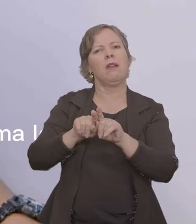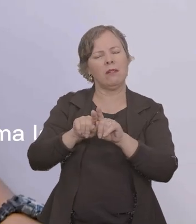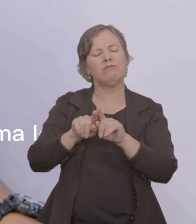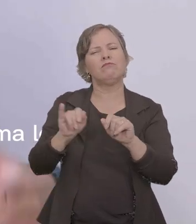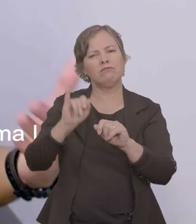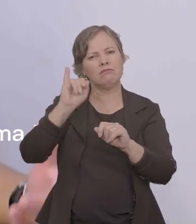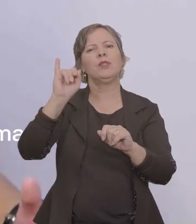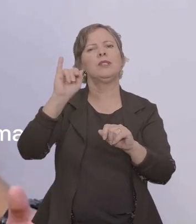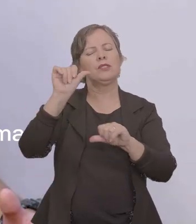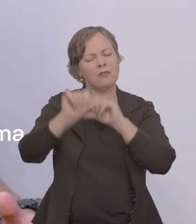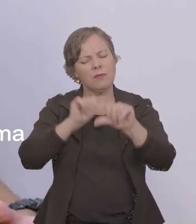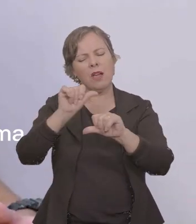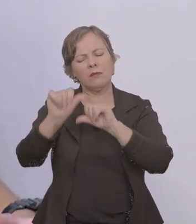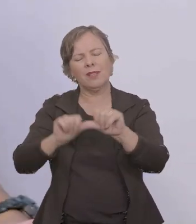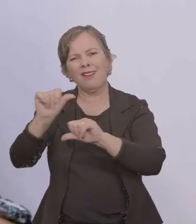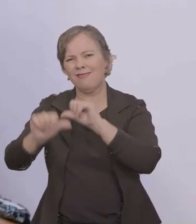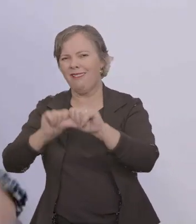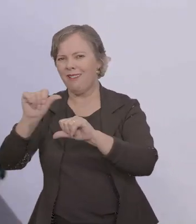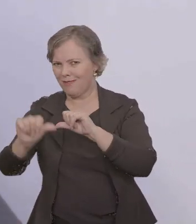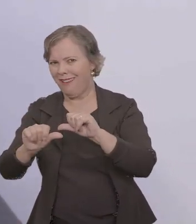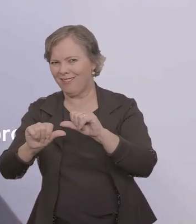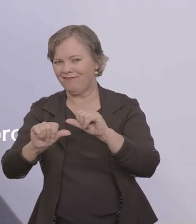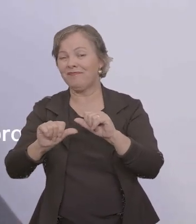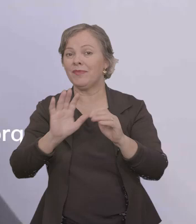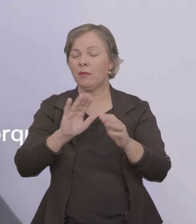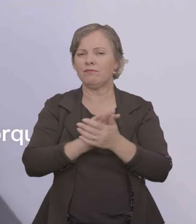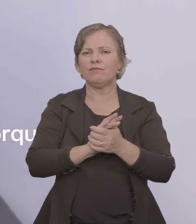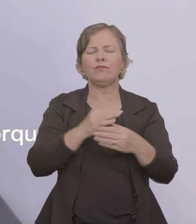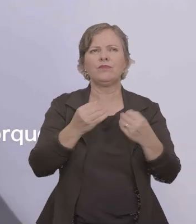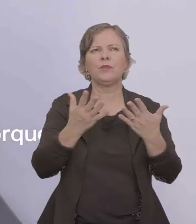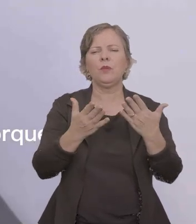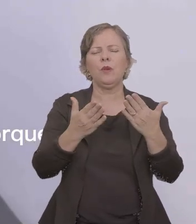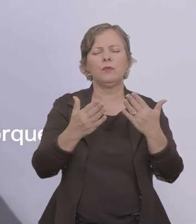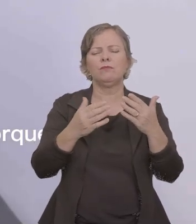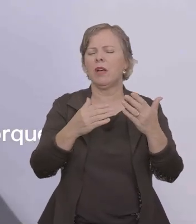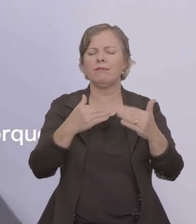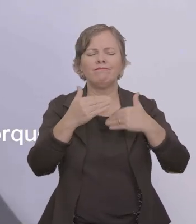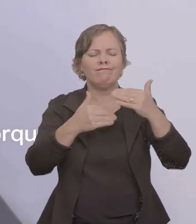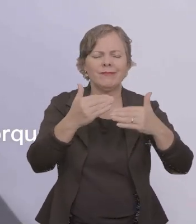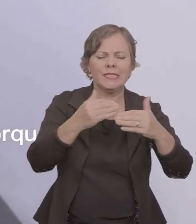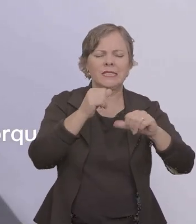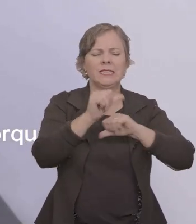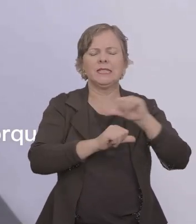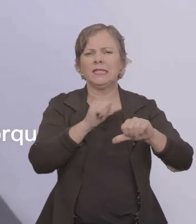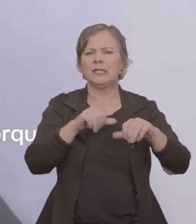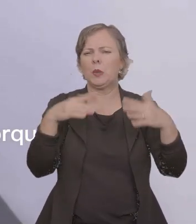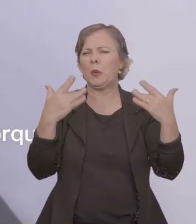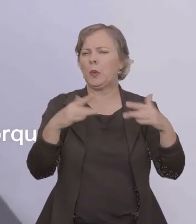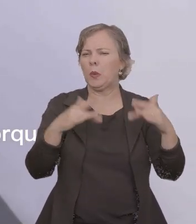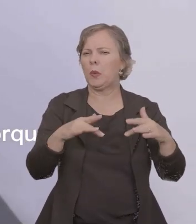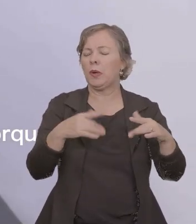caminhada aí, né? A mudança ela vai ser constante. Então, os processos de mudança, muitas das vezes, eles são dolorosos porque nós não